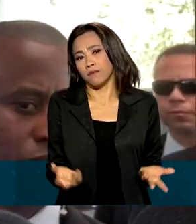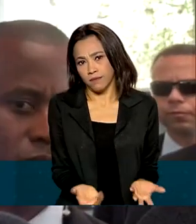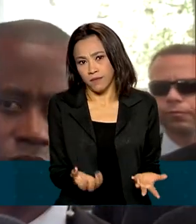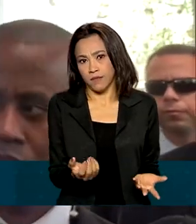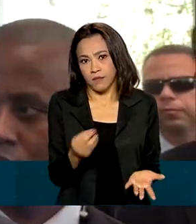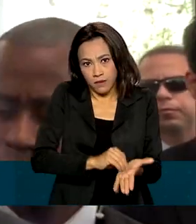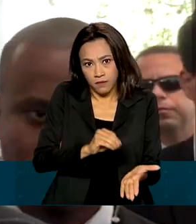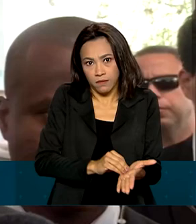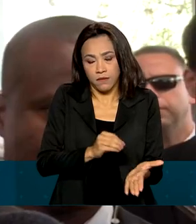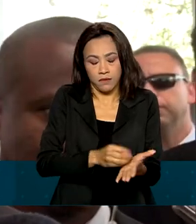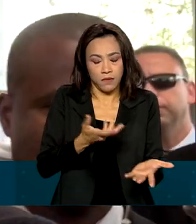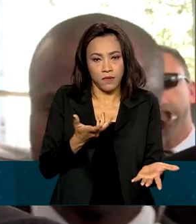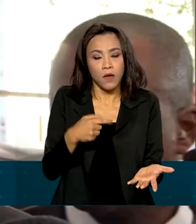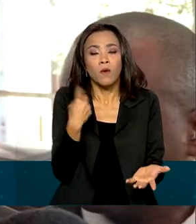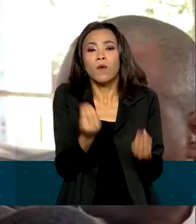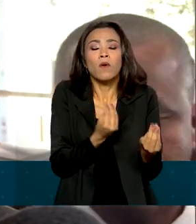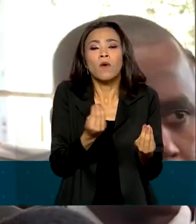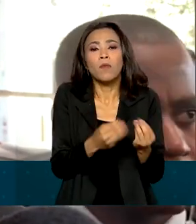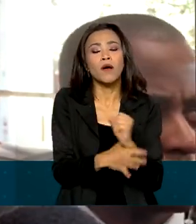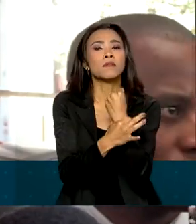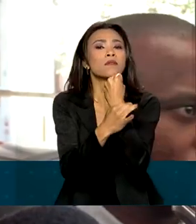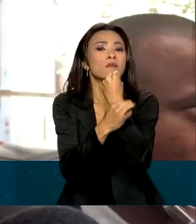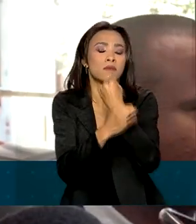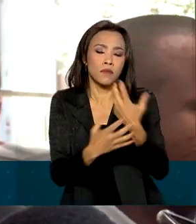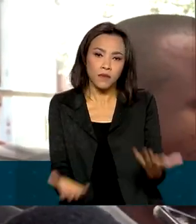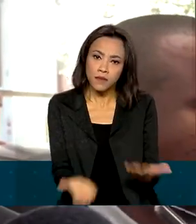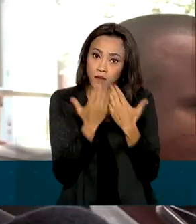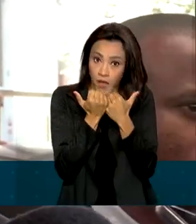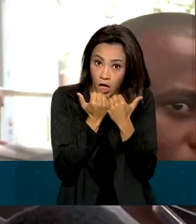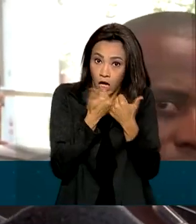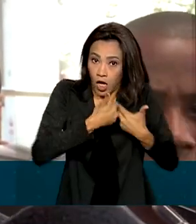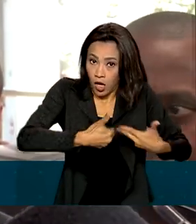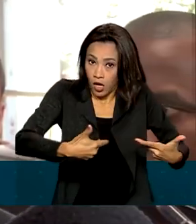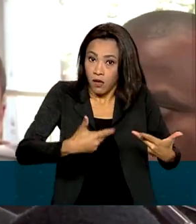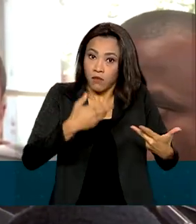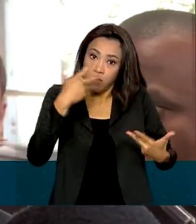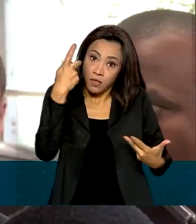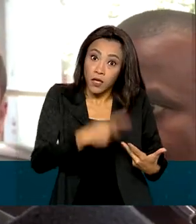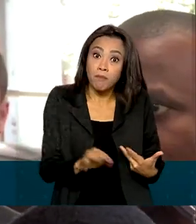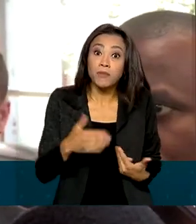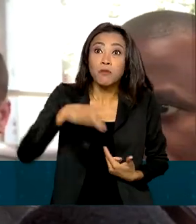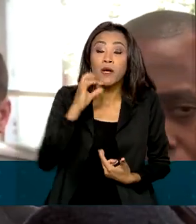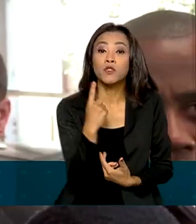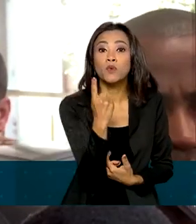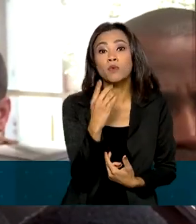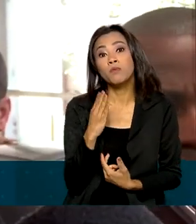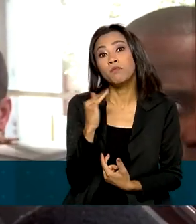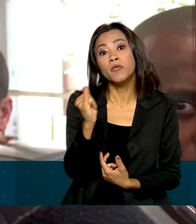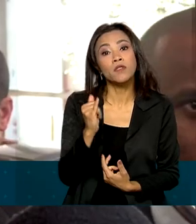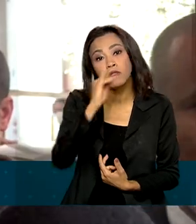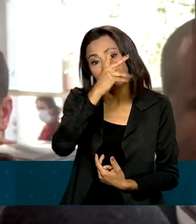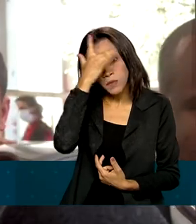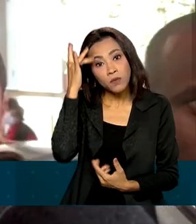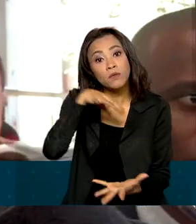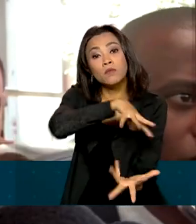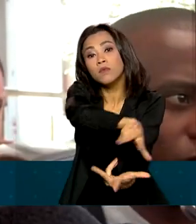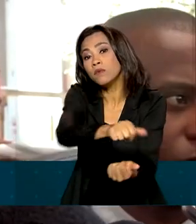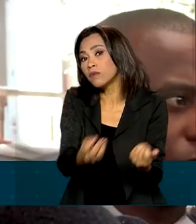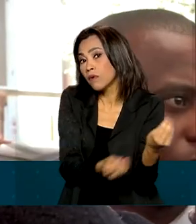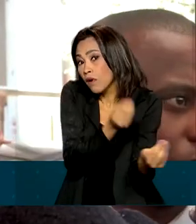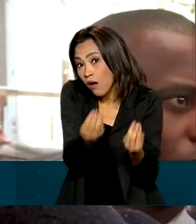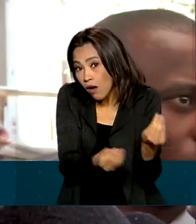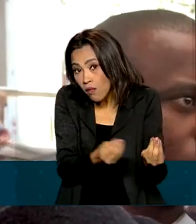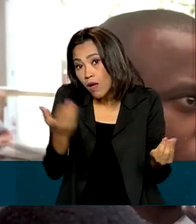a nossa garantia, a nossa segurança alimentar e a segurança alimentar de mais de 1 bilhão de pessoas pelo mundo?